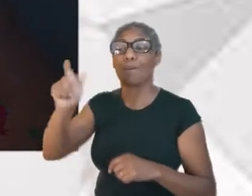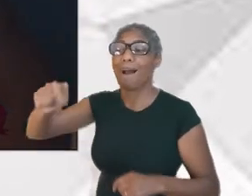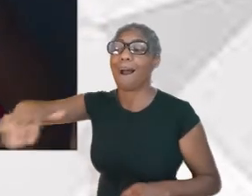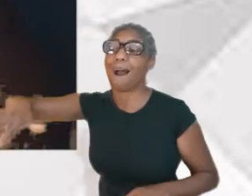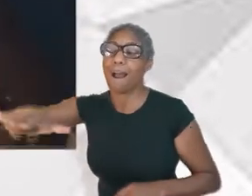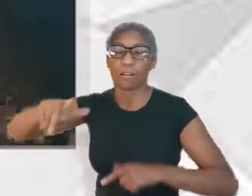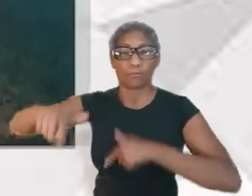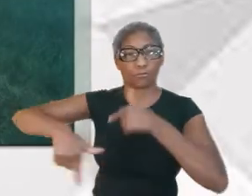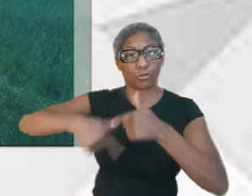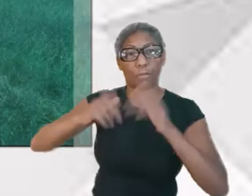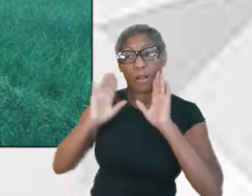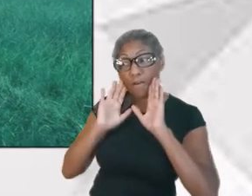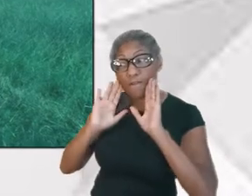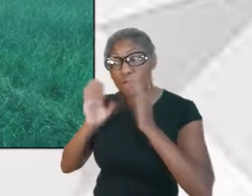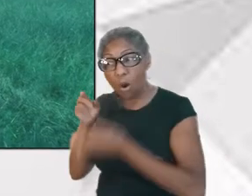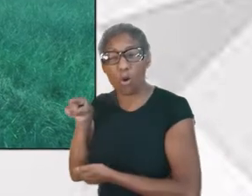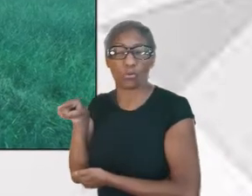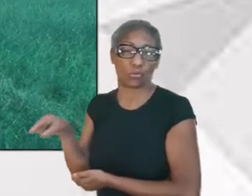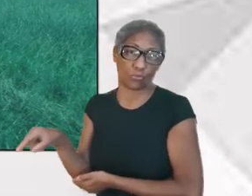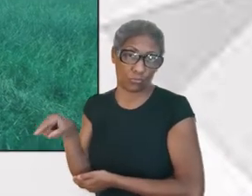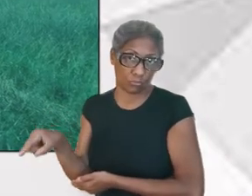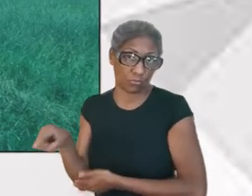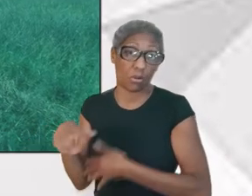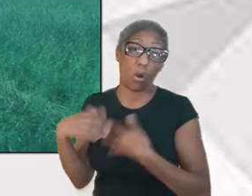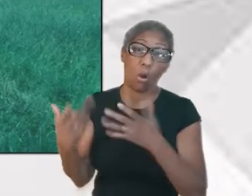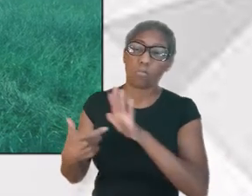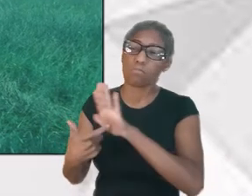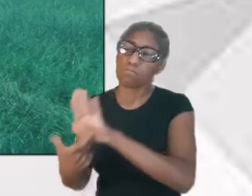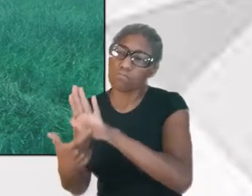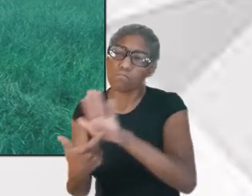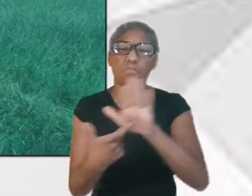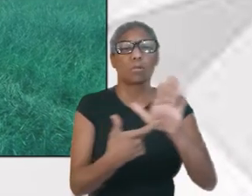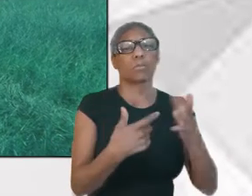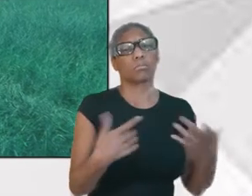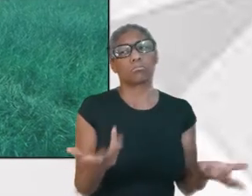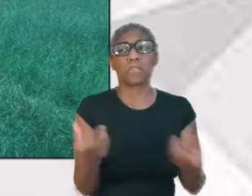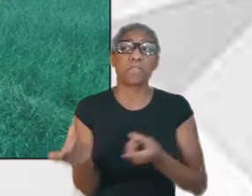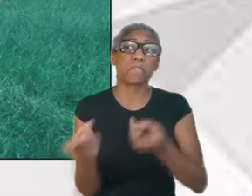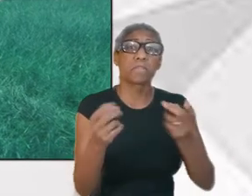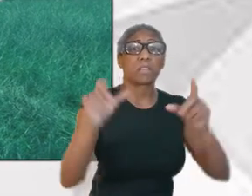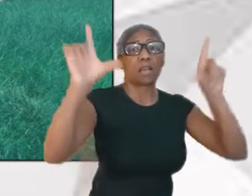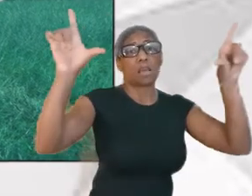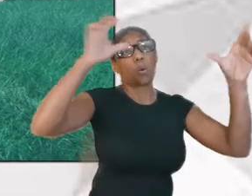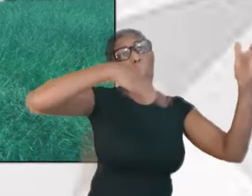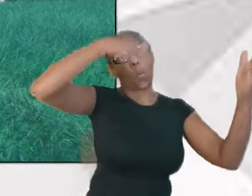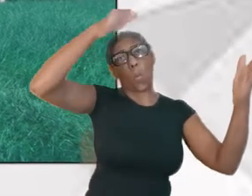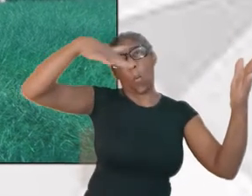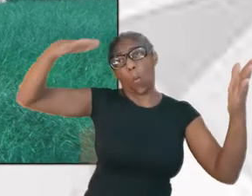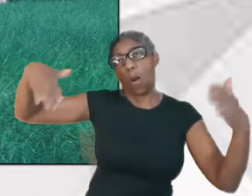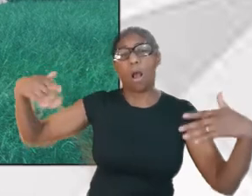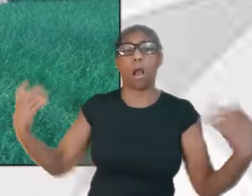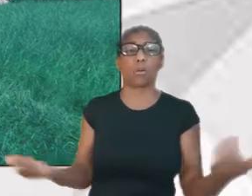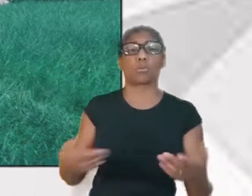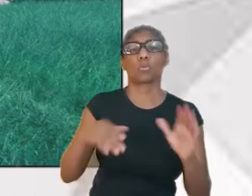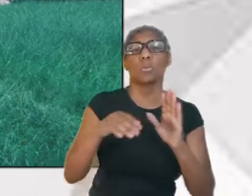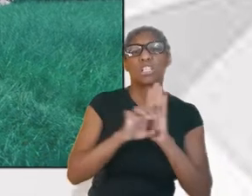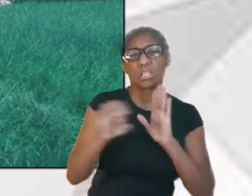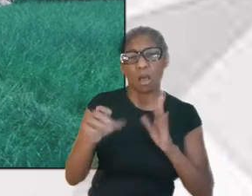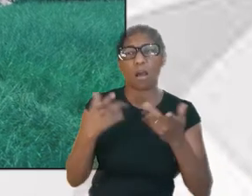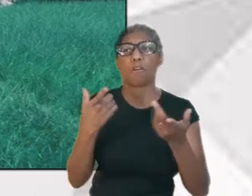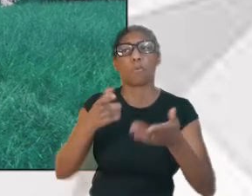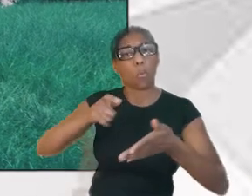direcionar os seus trabalhos para ele, seja com exposições, venda de quadros, editais,